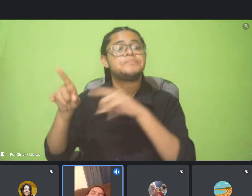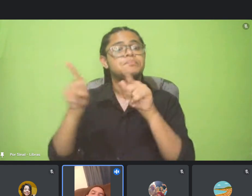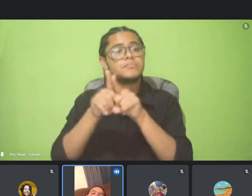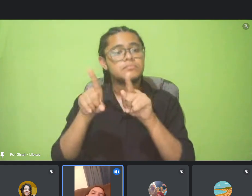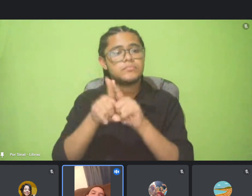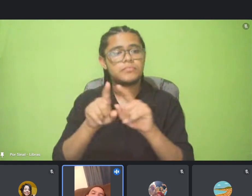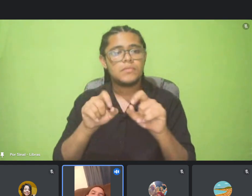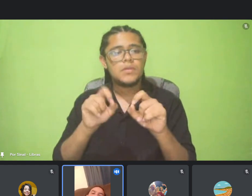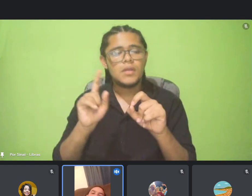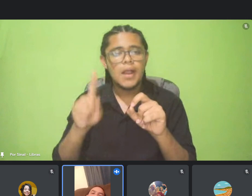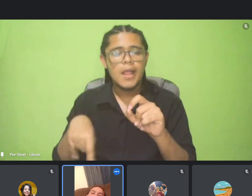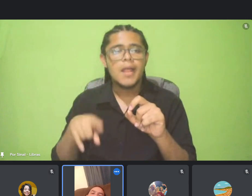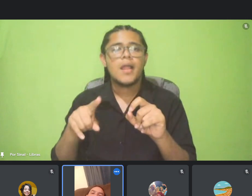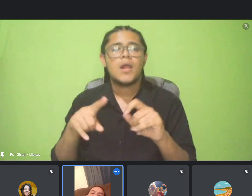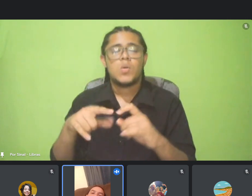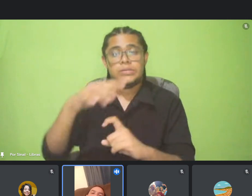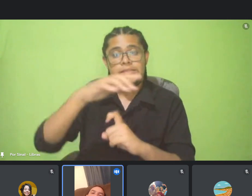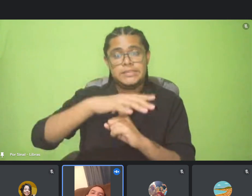essa mesma,